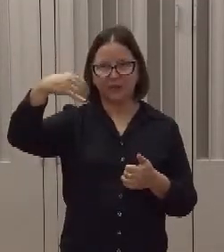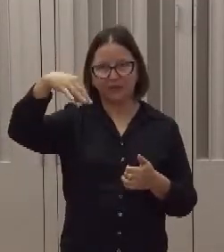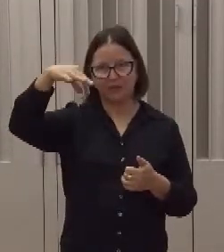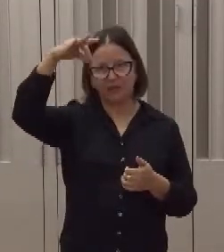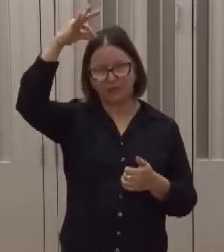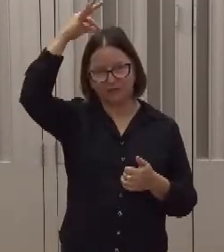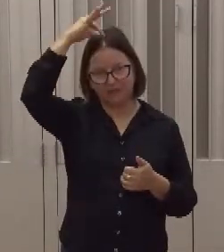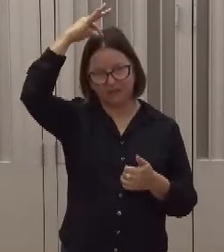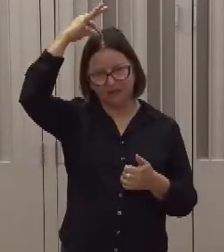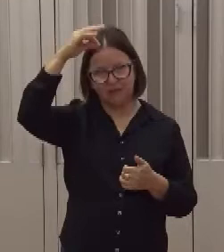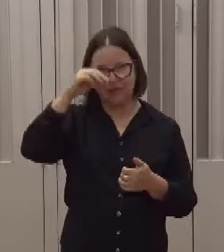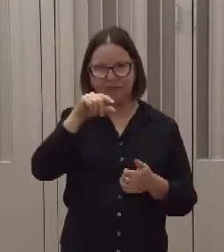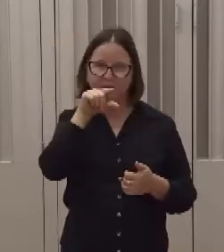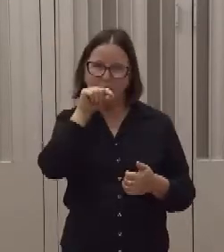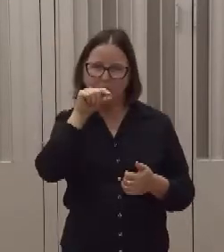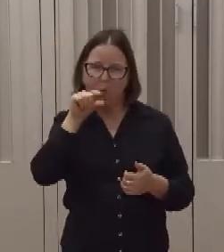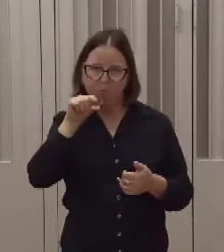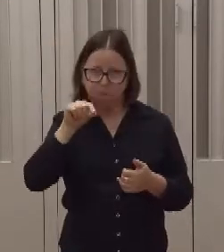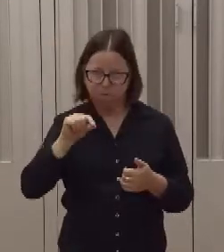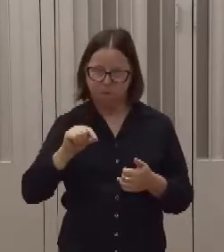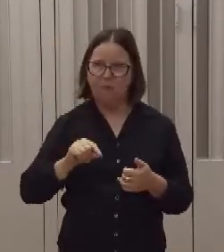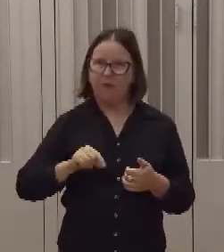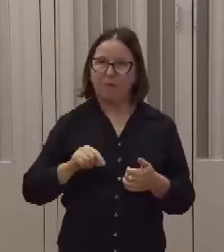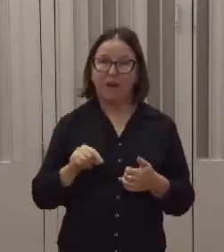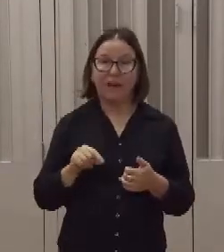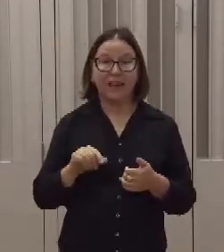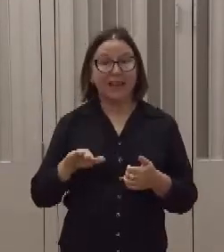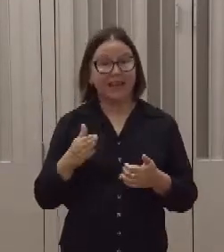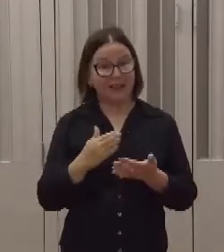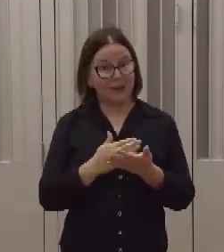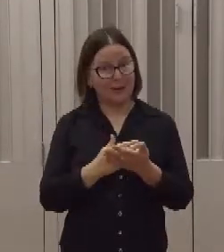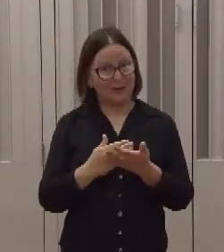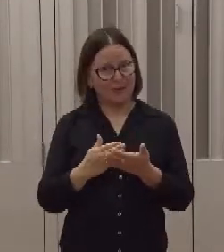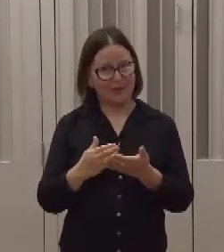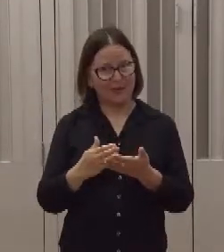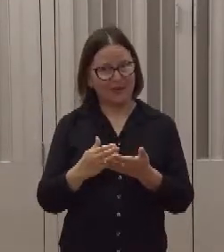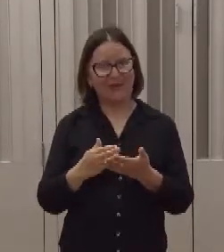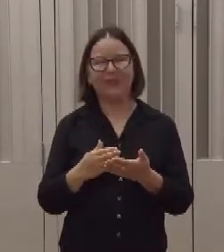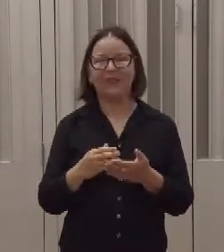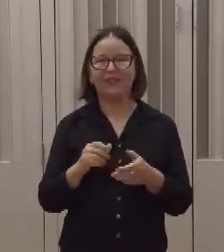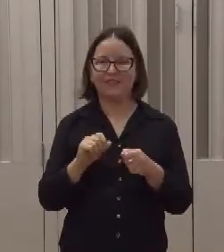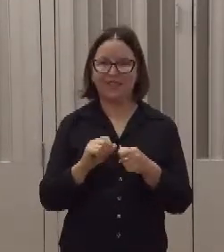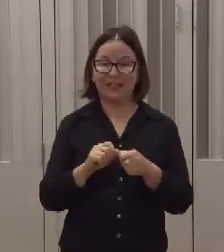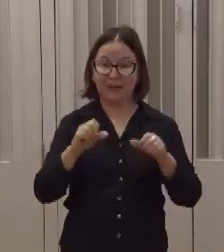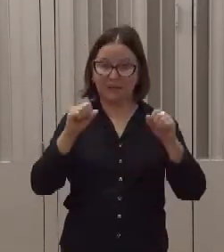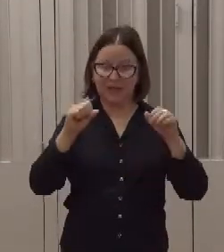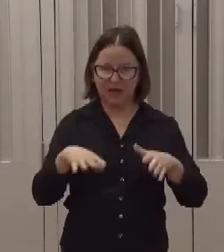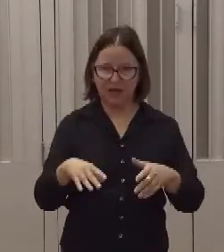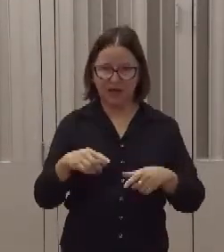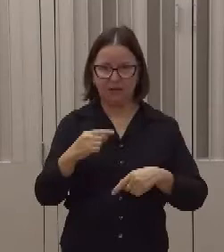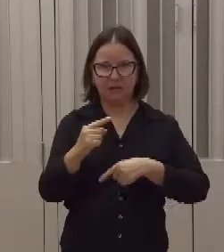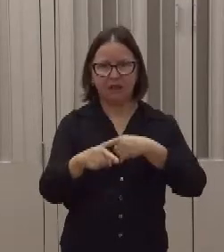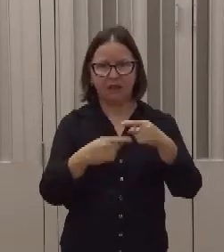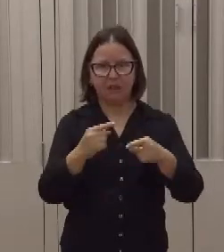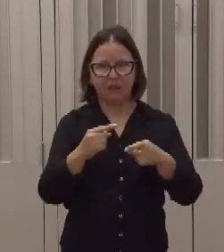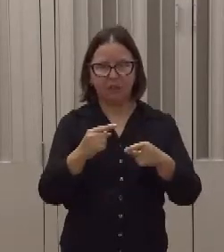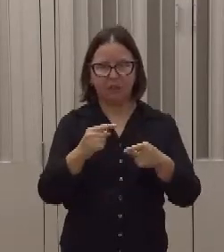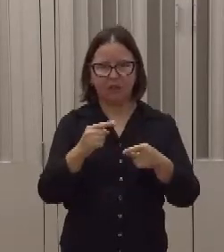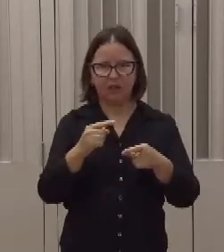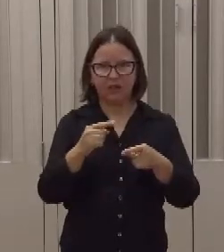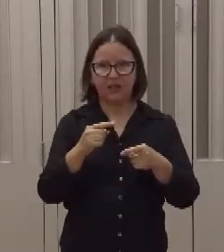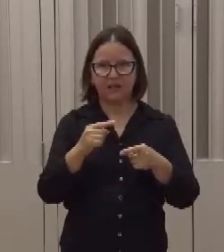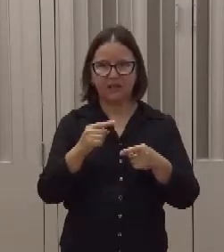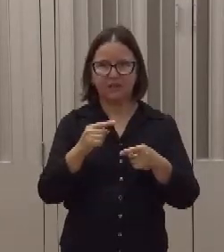anunciar o Pai incógnito e a fazer milagres. Finalmente, o Cristo saiu de Jesus e voltou